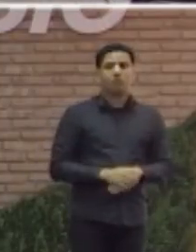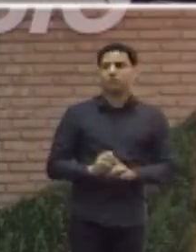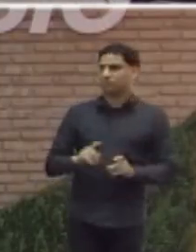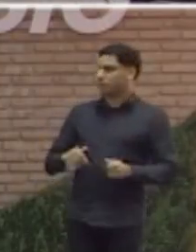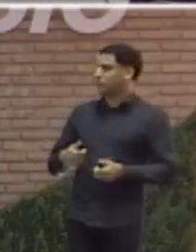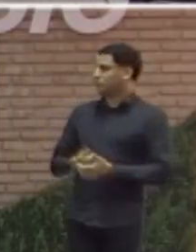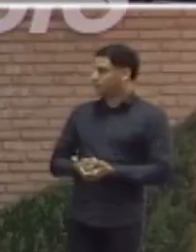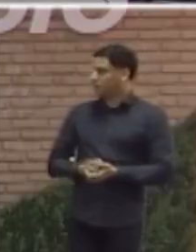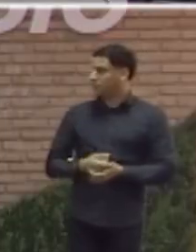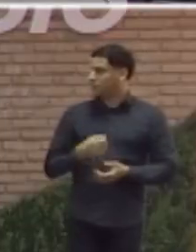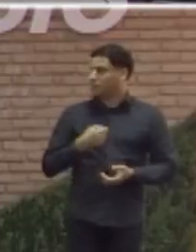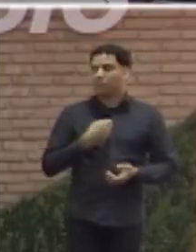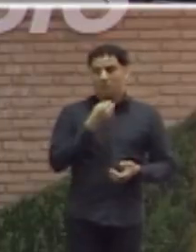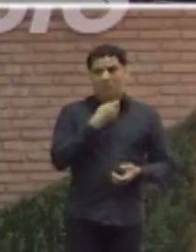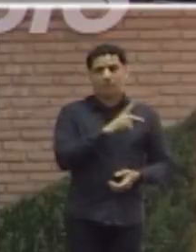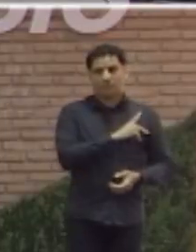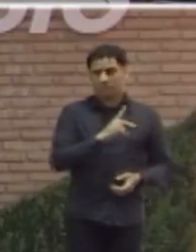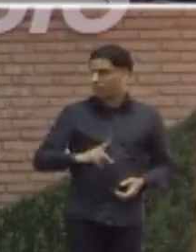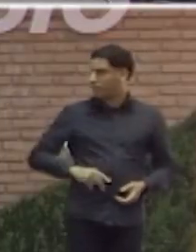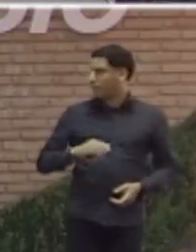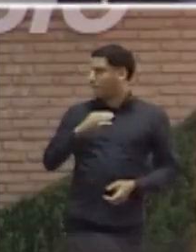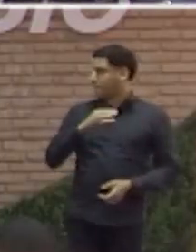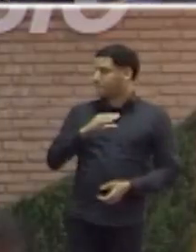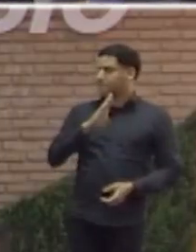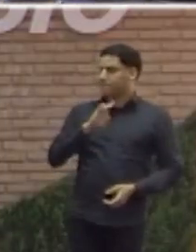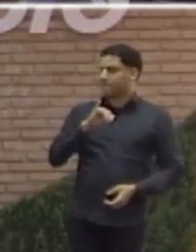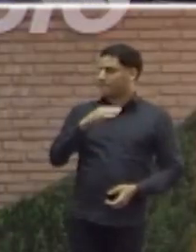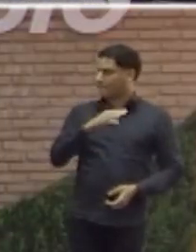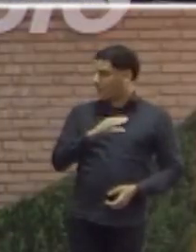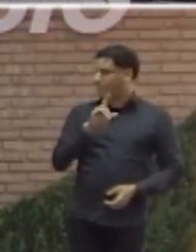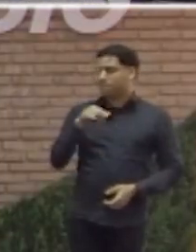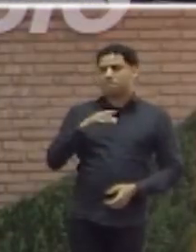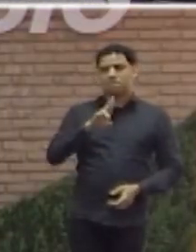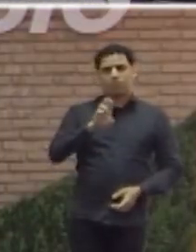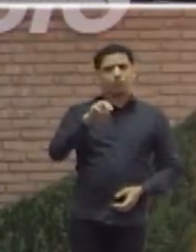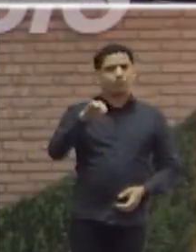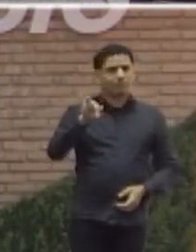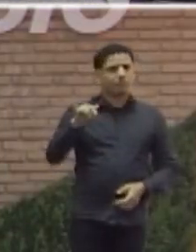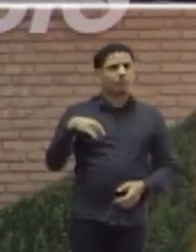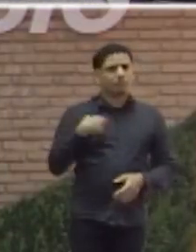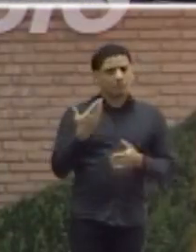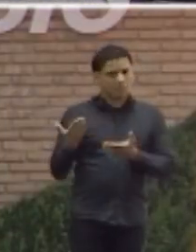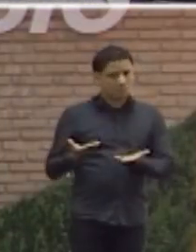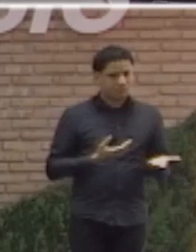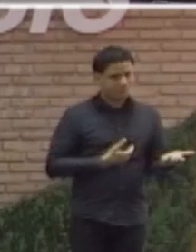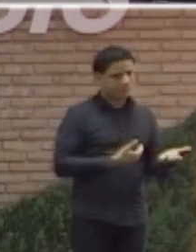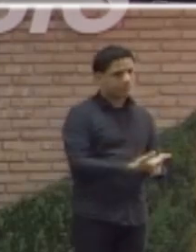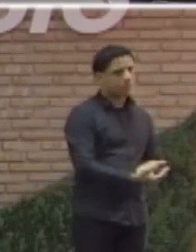para o presidente da CEBIC, Renato Correia, para fazer as